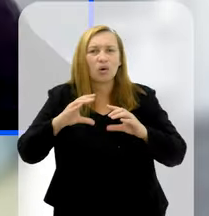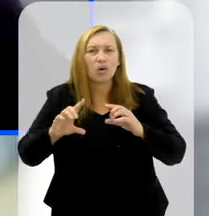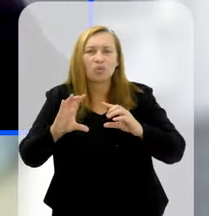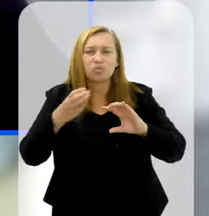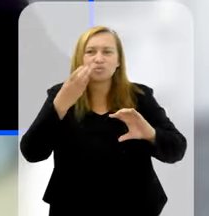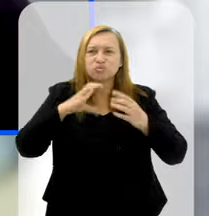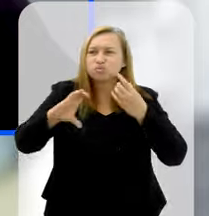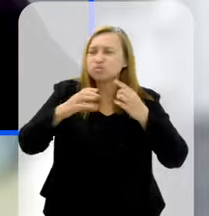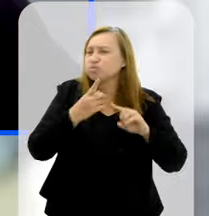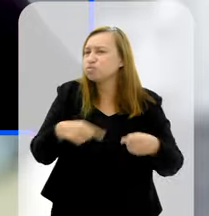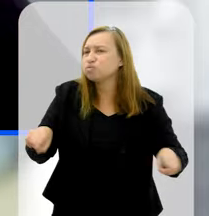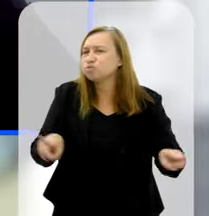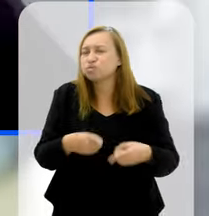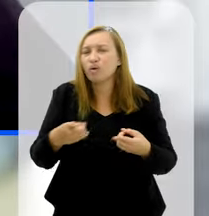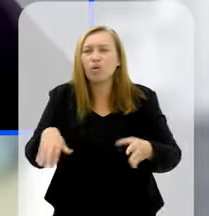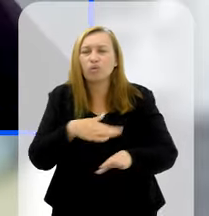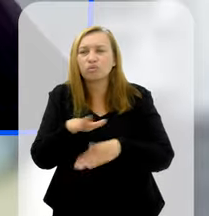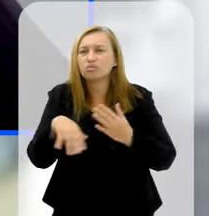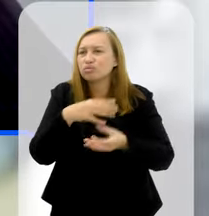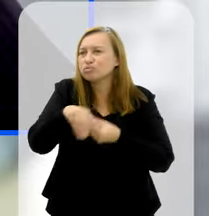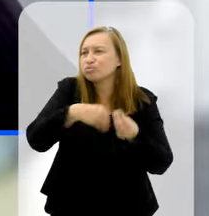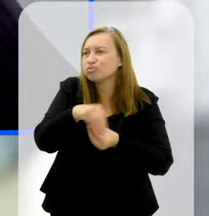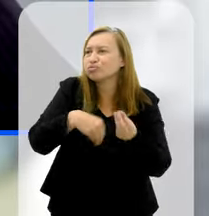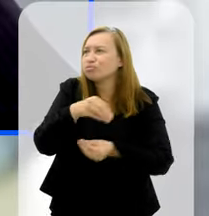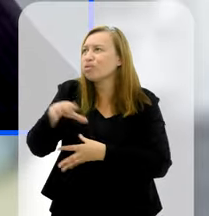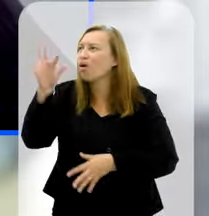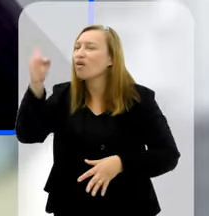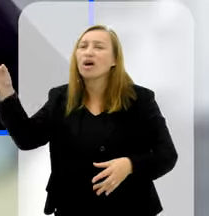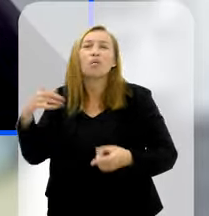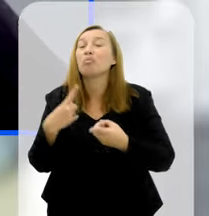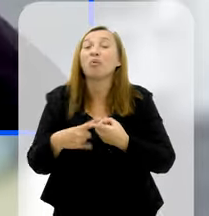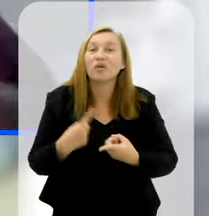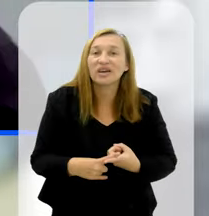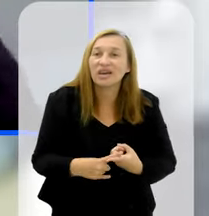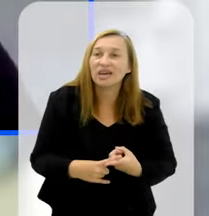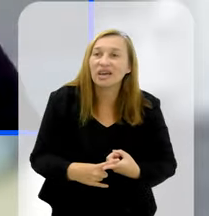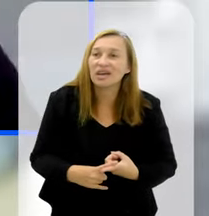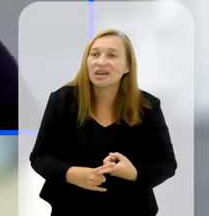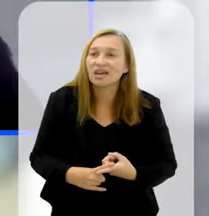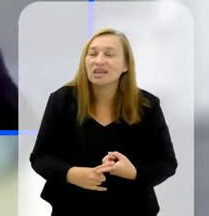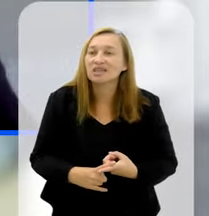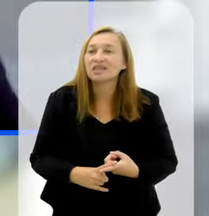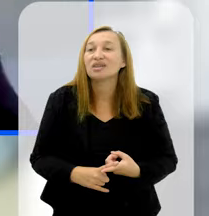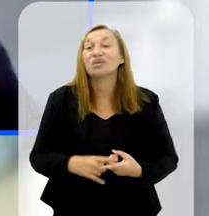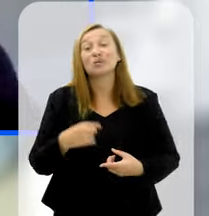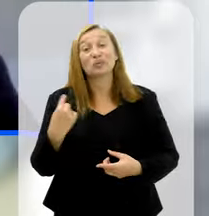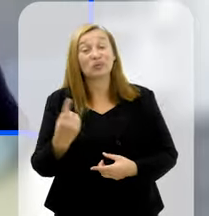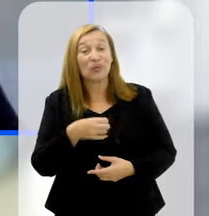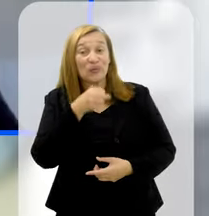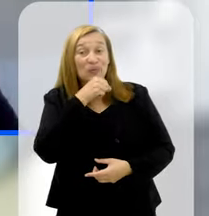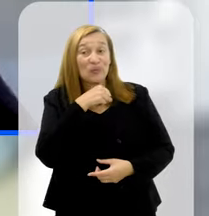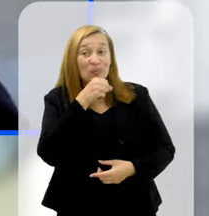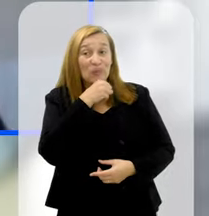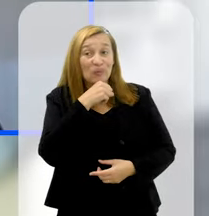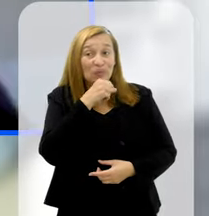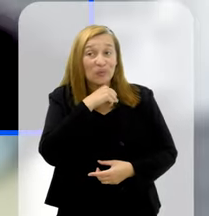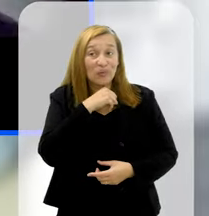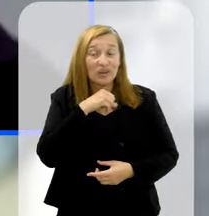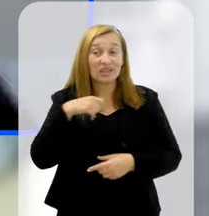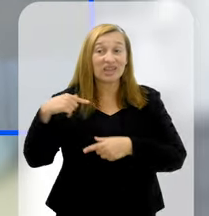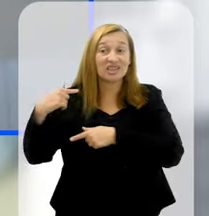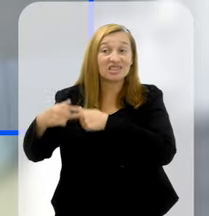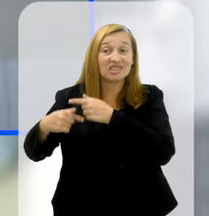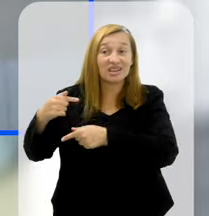as músicas, com todo o envolvimento com a França. Por que isso? Porque a maioria dos nossos idosos era